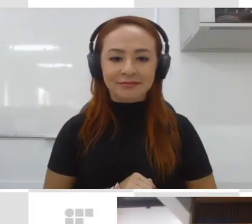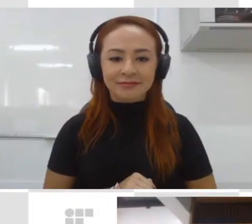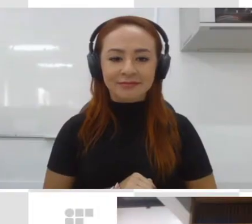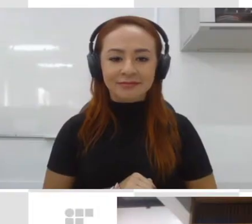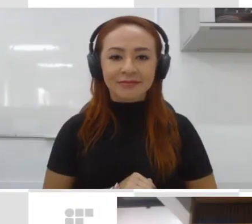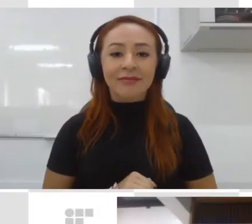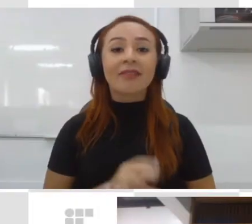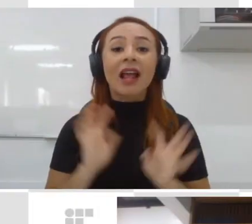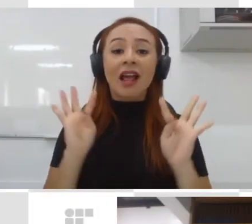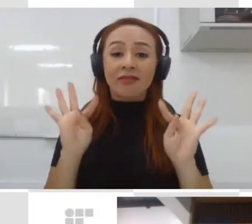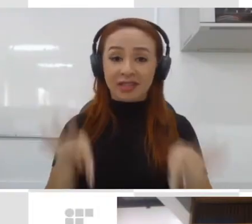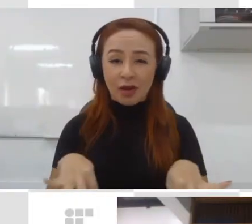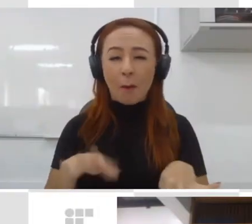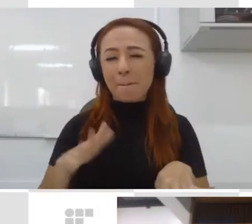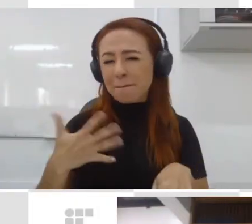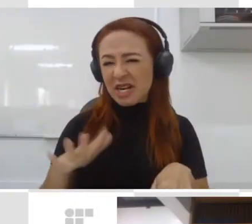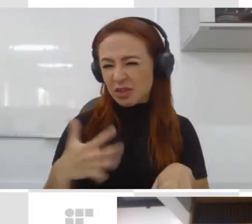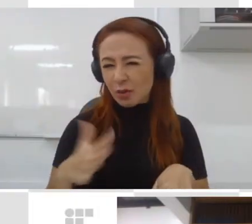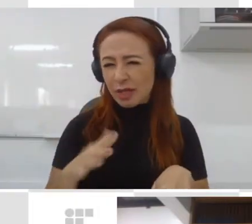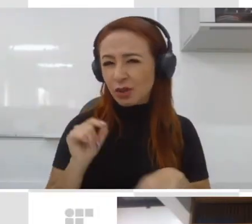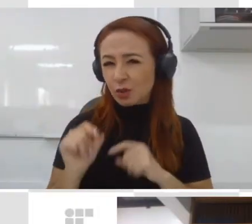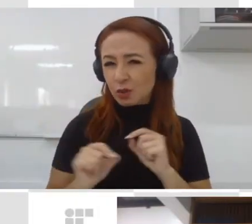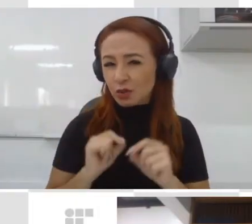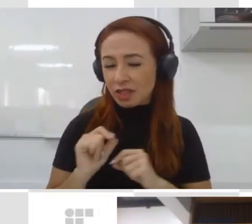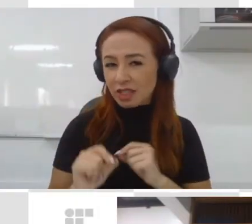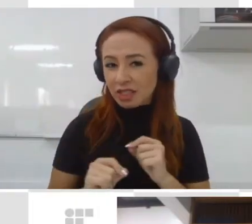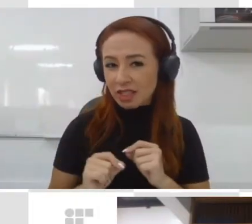Deu mais ou menos o quê? Deu um